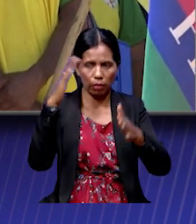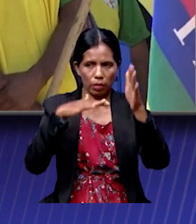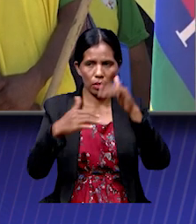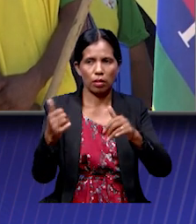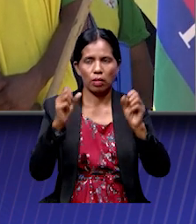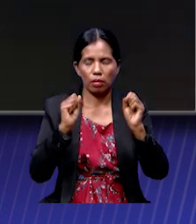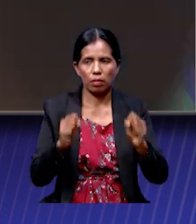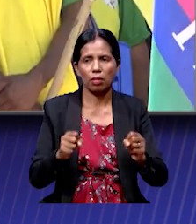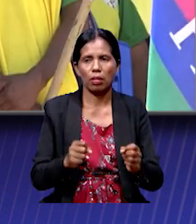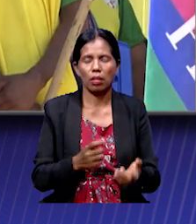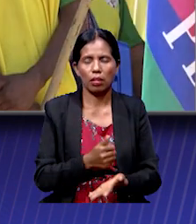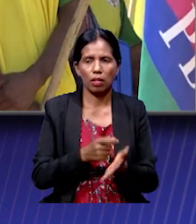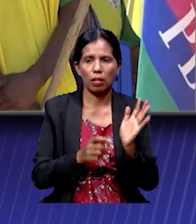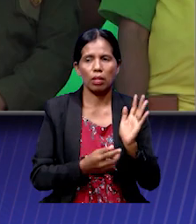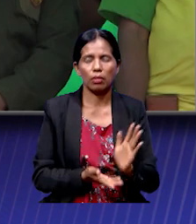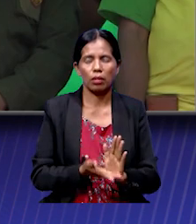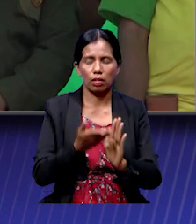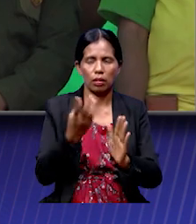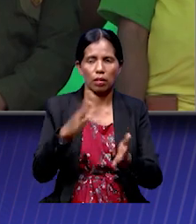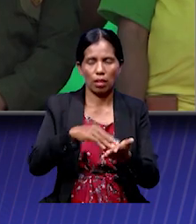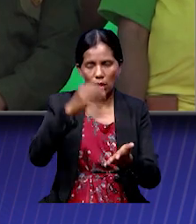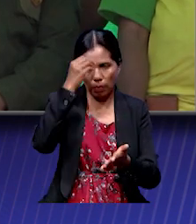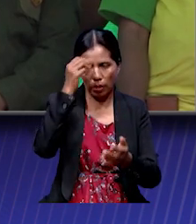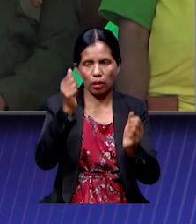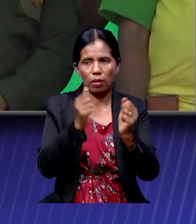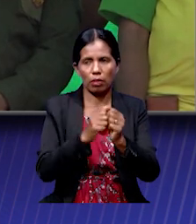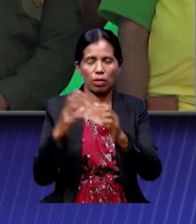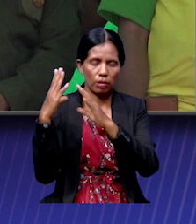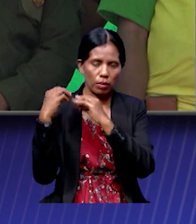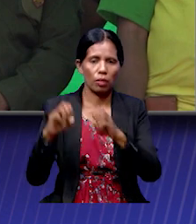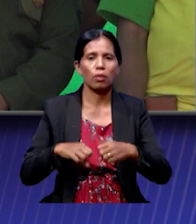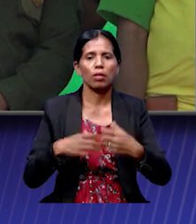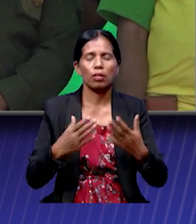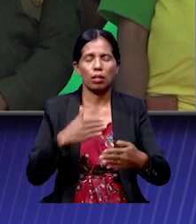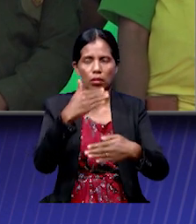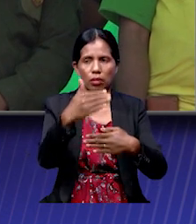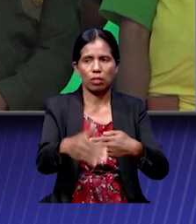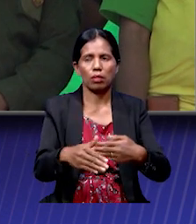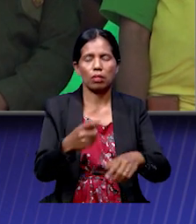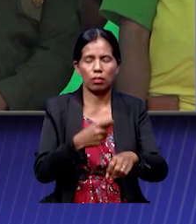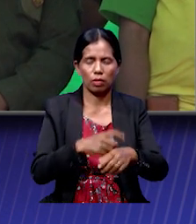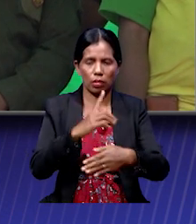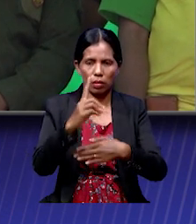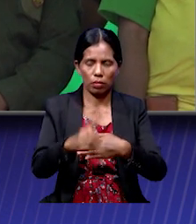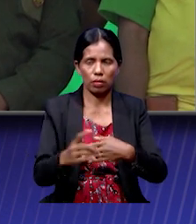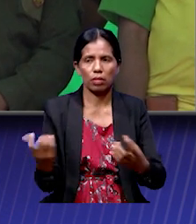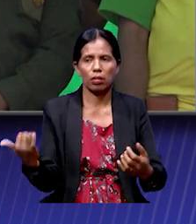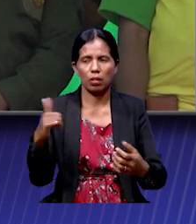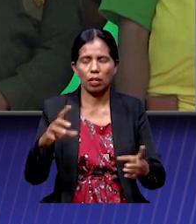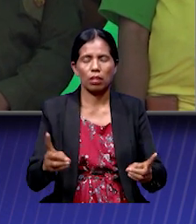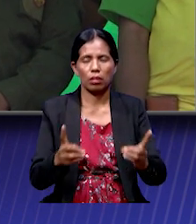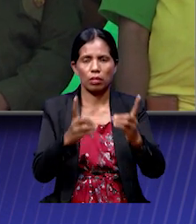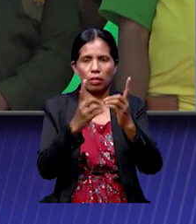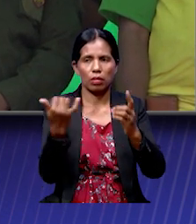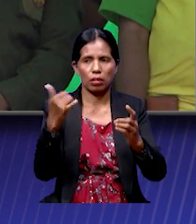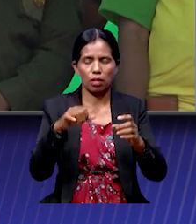atinge, sirem maturidade, sirem aprende raci com sirem a experiência, ou se ultrapassa a situação, que desafio não vem a sirem a soro. Ou não é dentro,